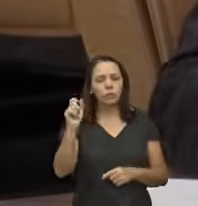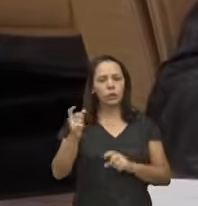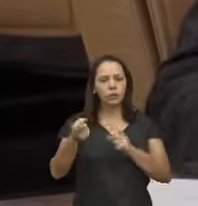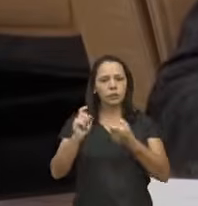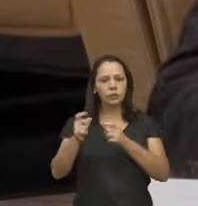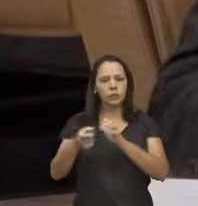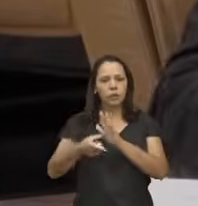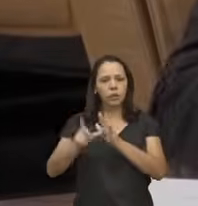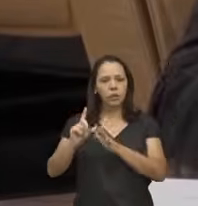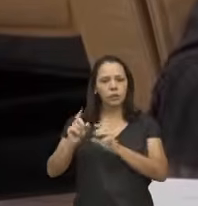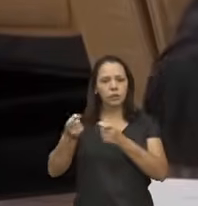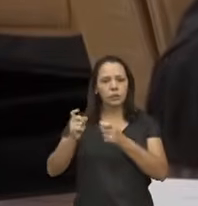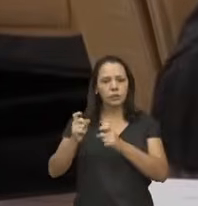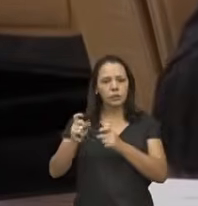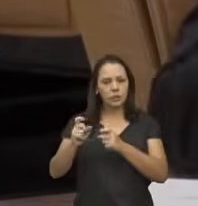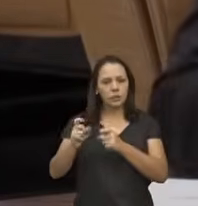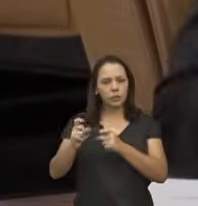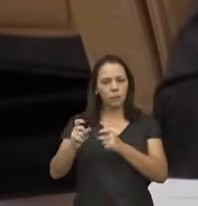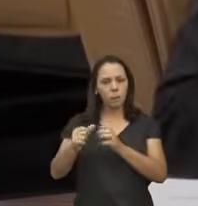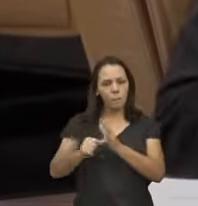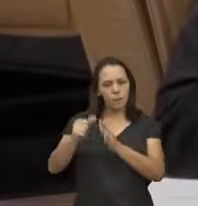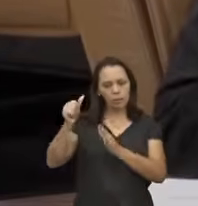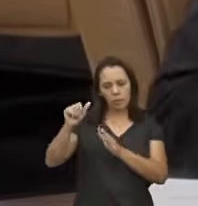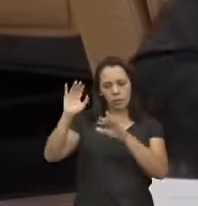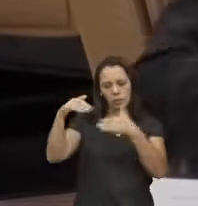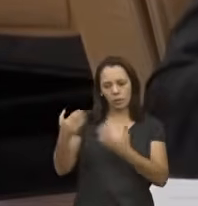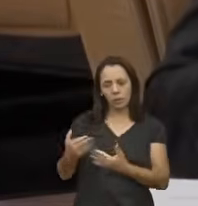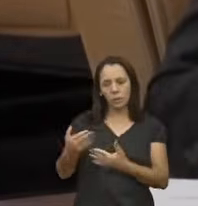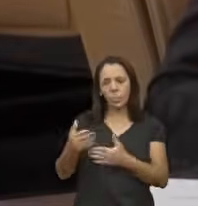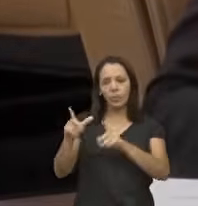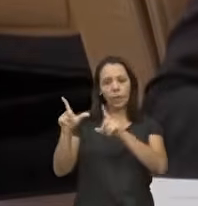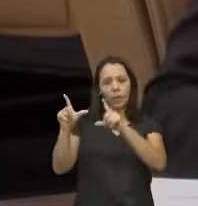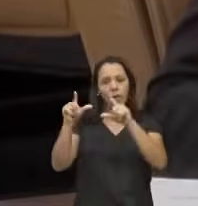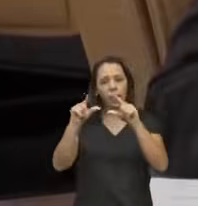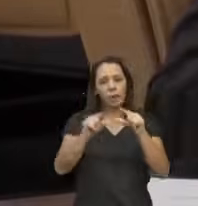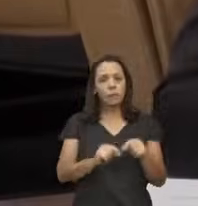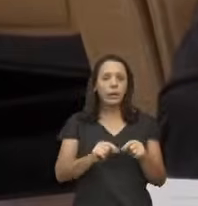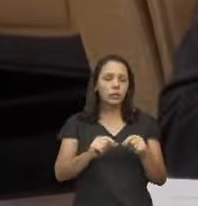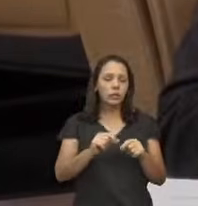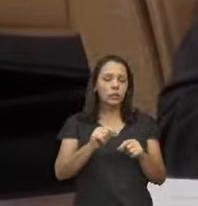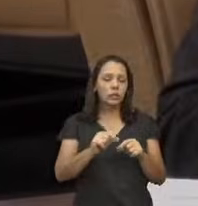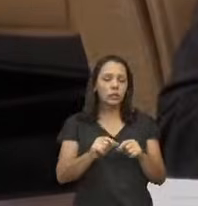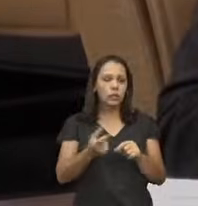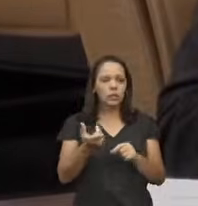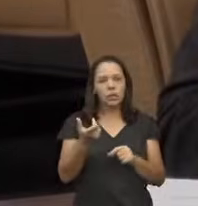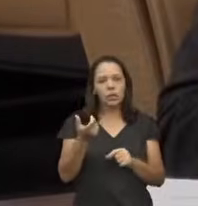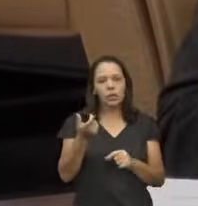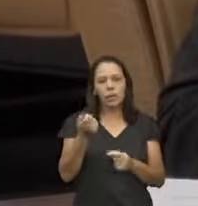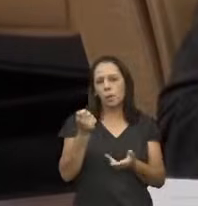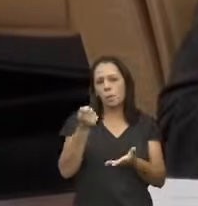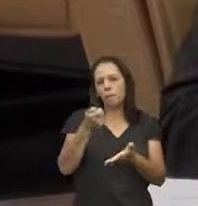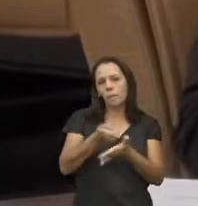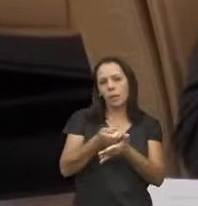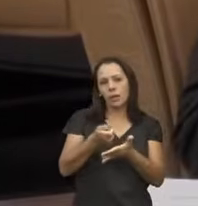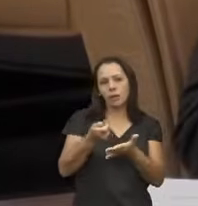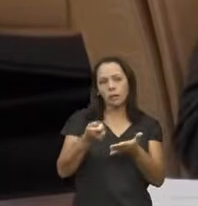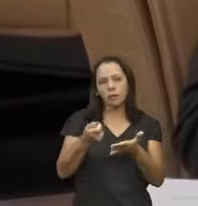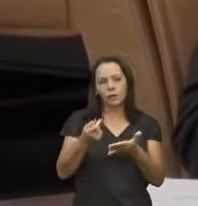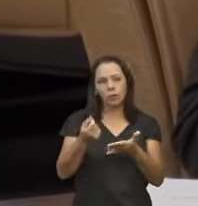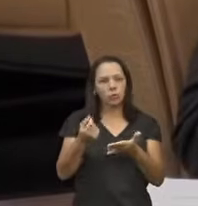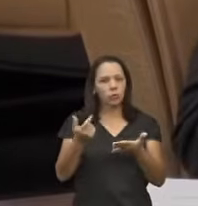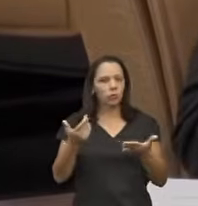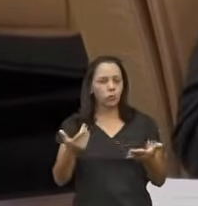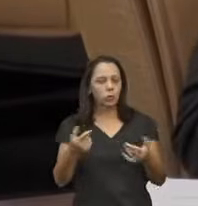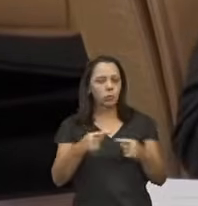antes das sessões ordinárias era para que se reduzisse custos, porque já ia estar acontecendo a sessão de qualquer forma, a gente não teria um custo adicional. Só que isso não é